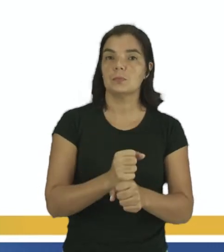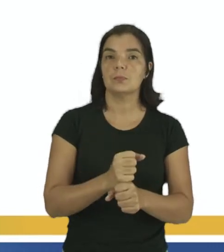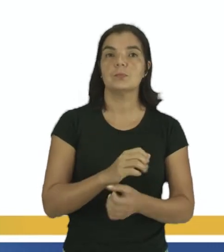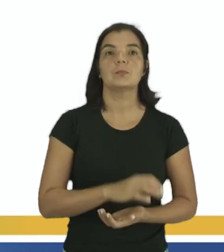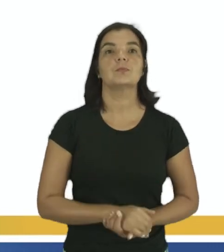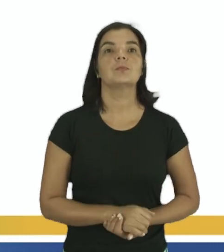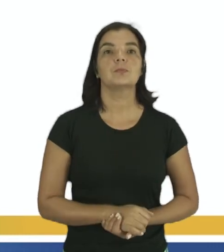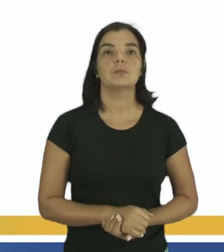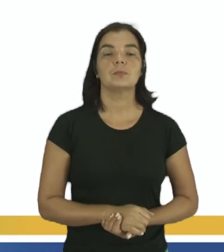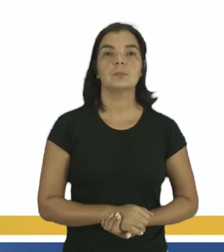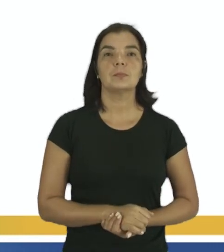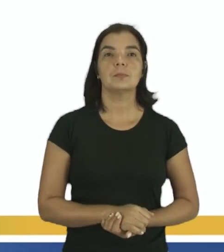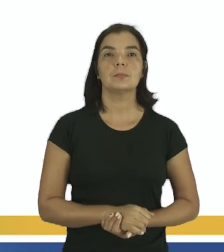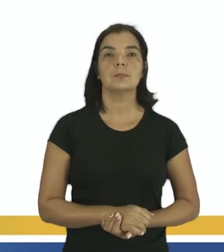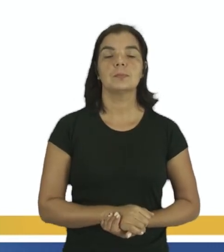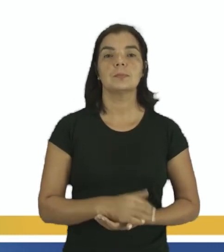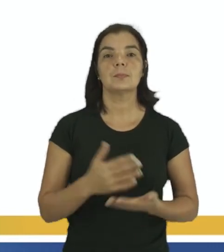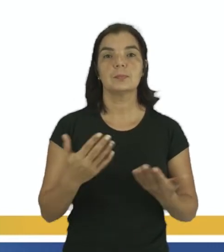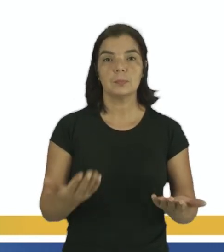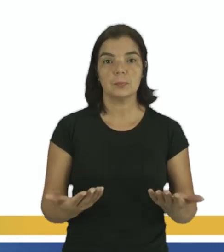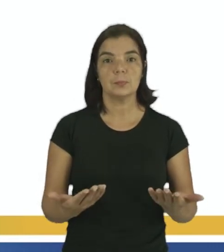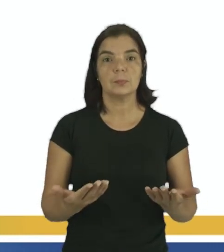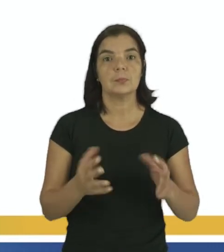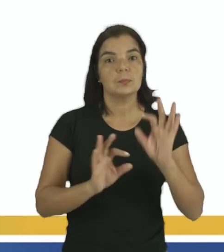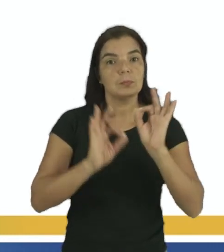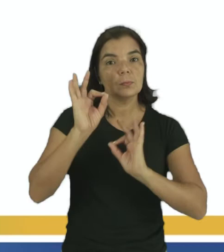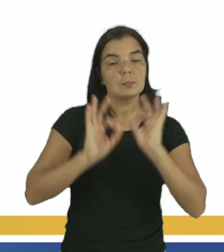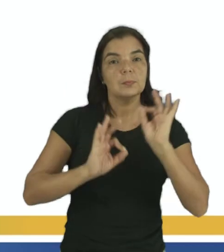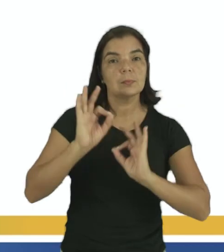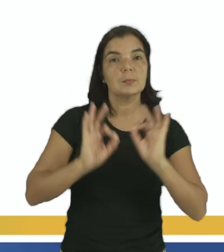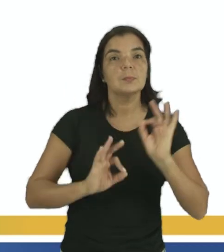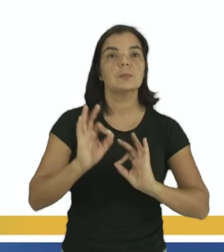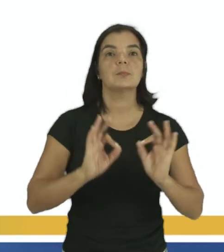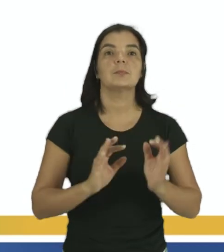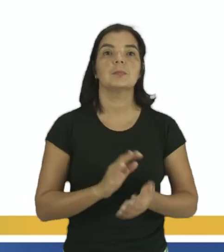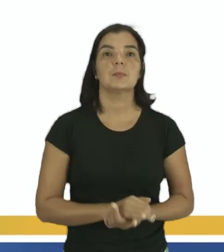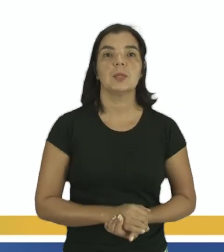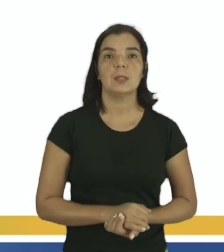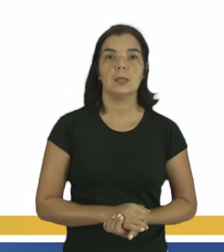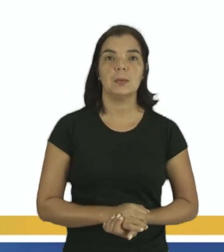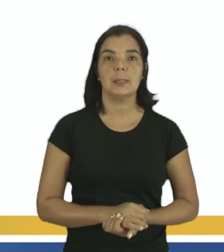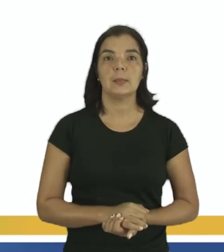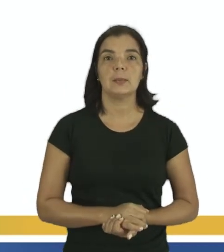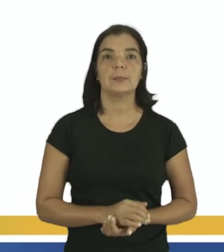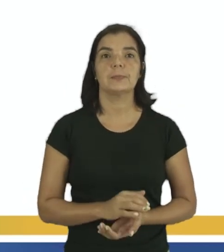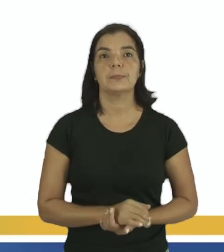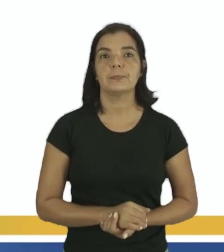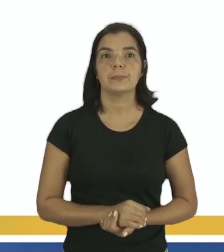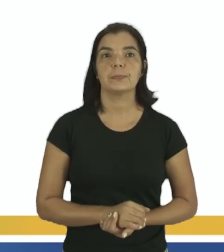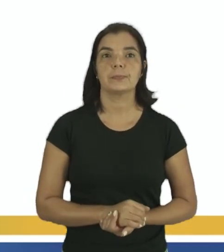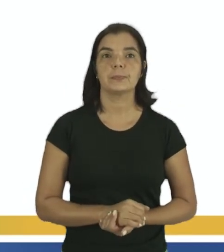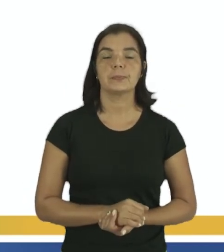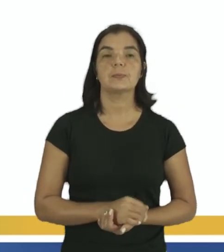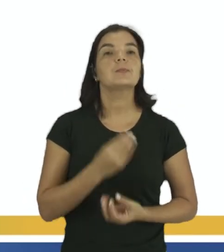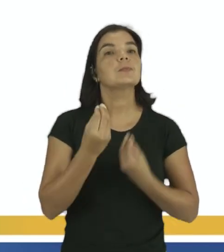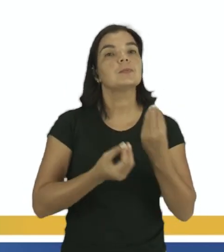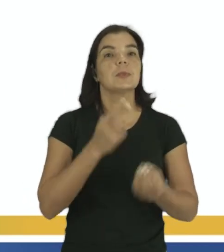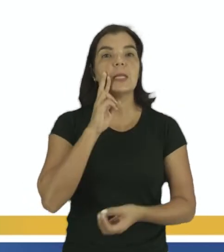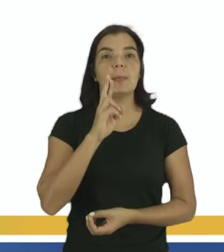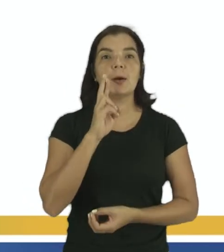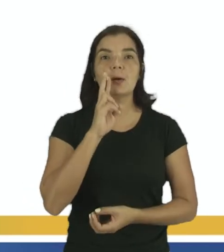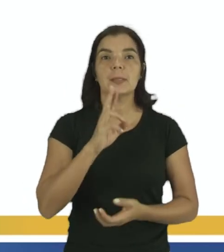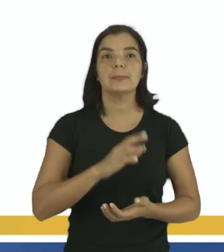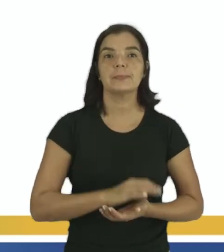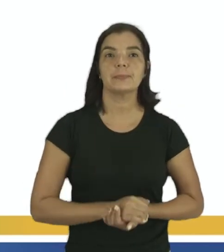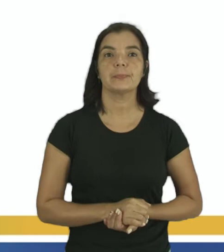matemática então vou ter que armar a continha professora mas aí tá tudo bagunçado como que eu vou fazer